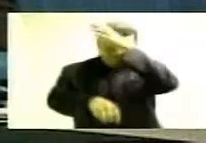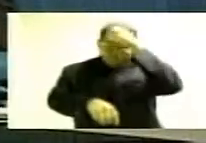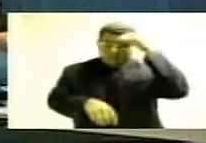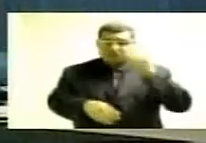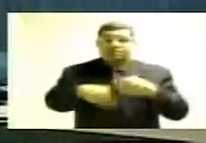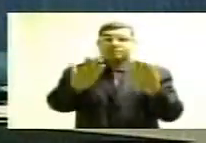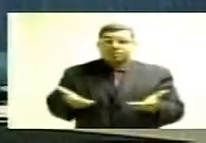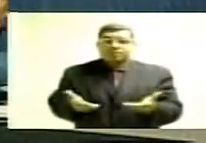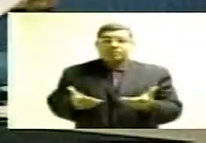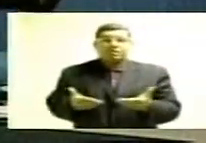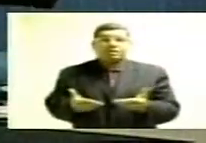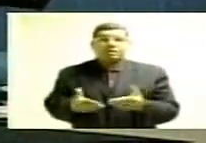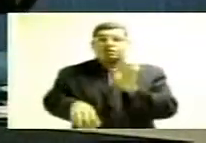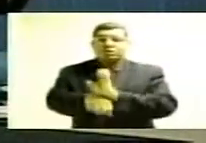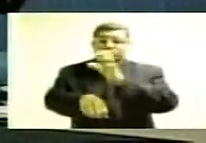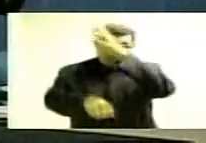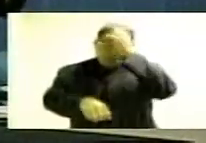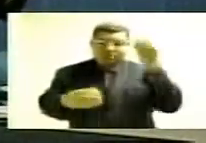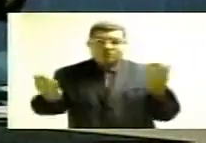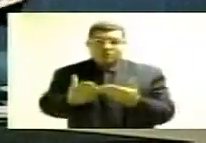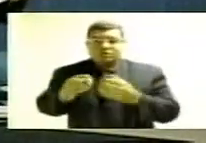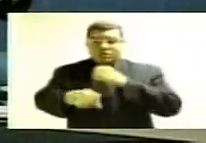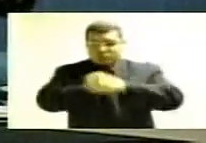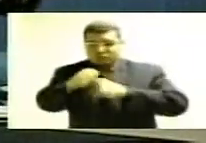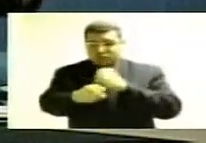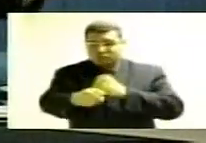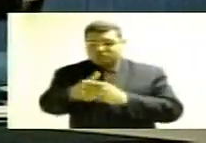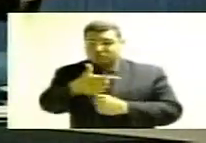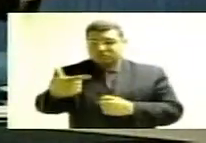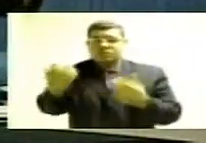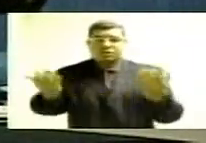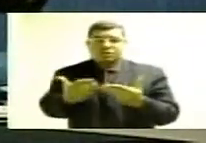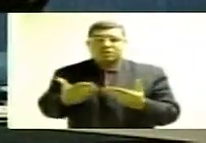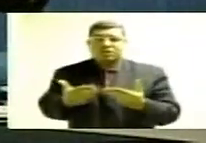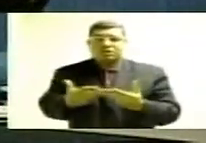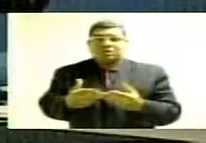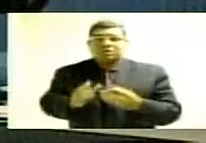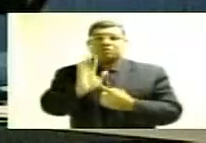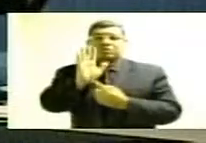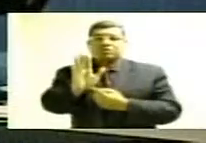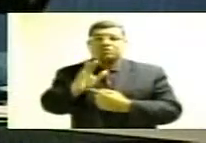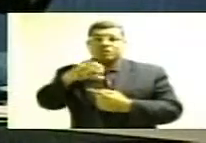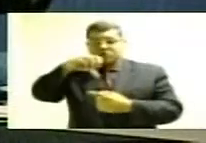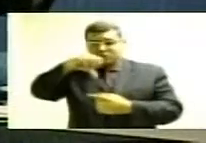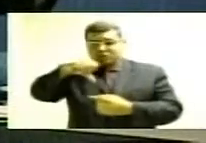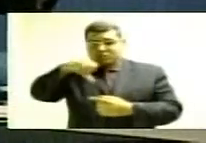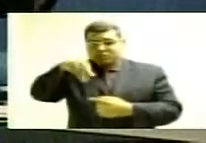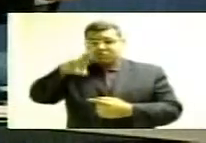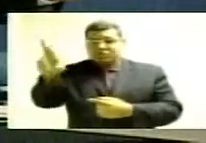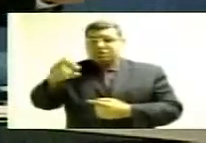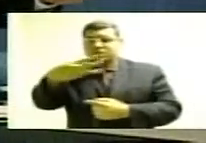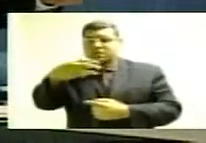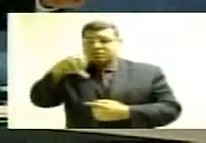Amazonas. O estado do Amazonas, em 2010, empenhou 9 bilhões